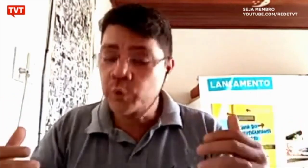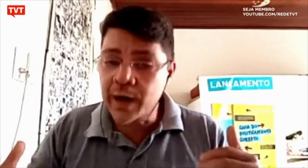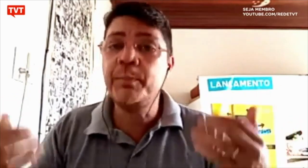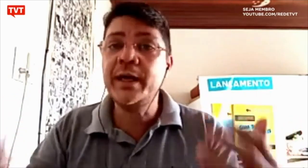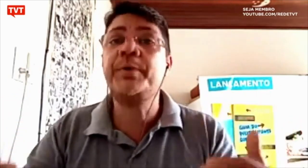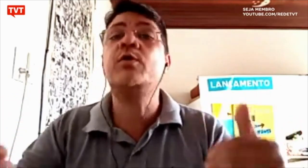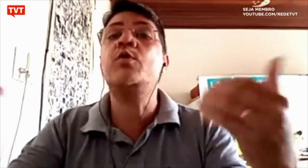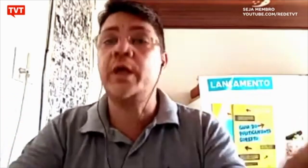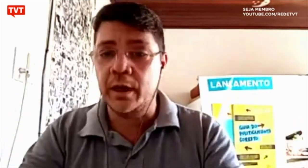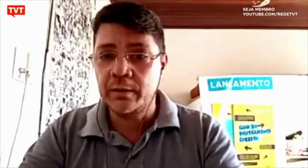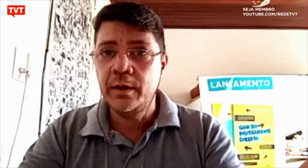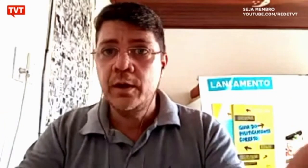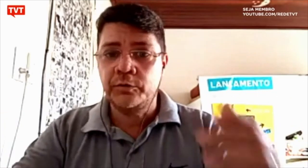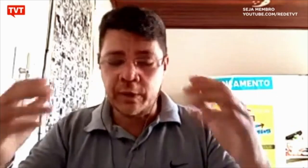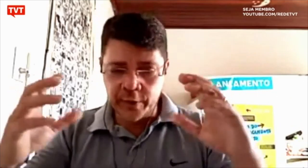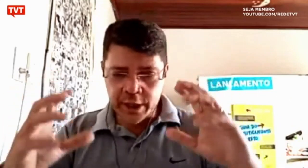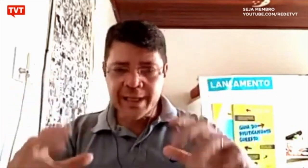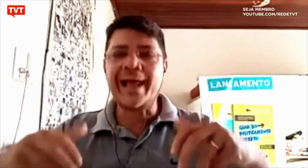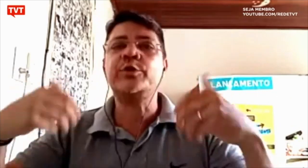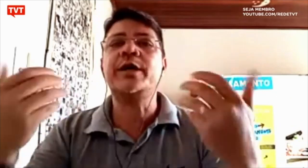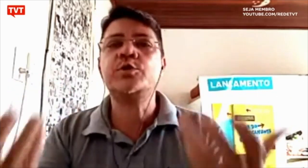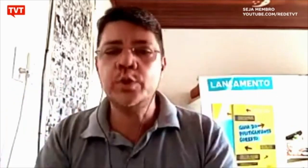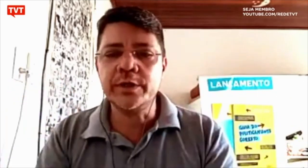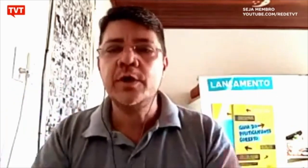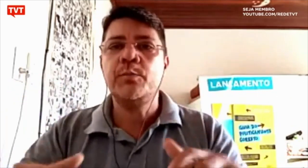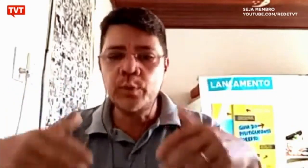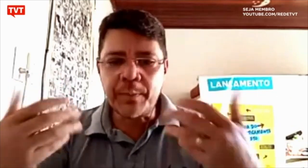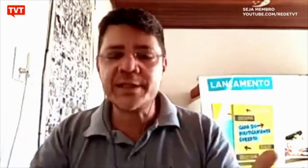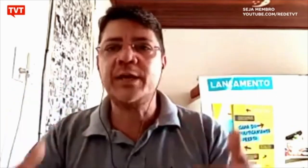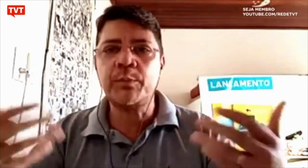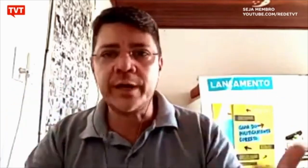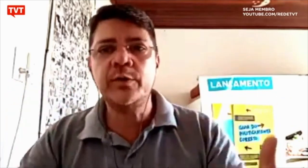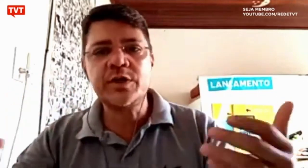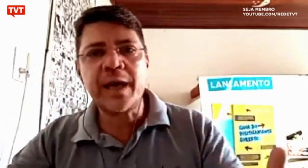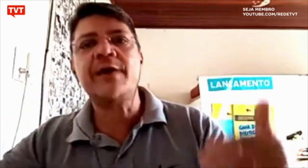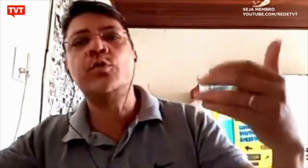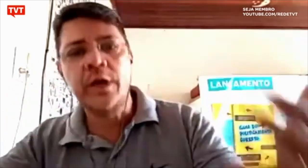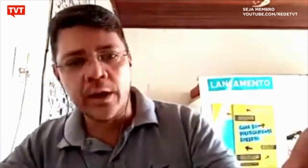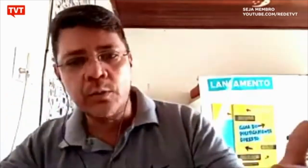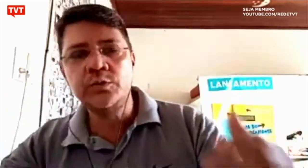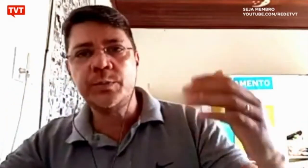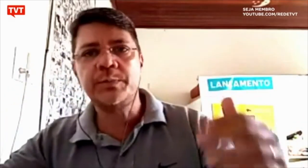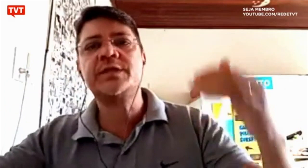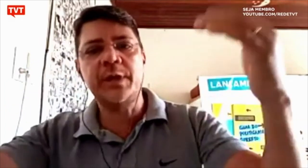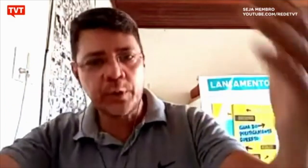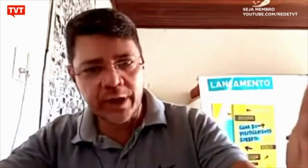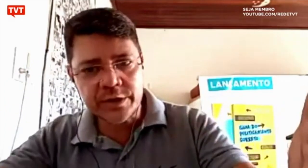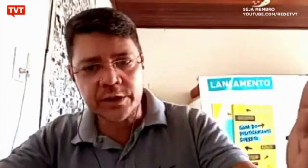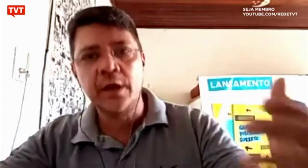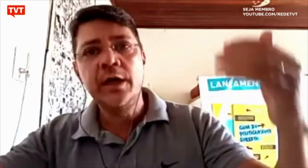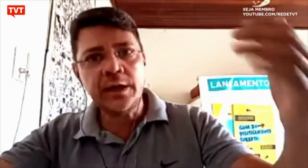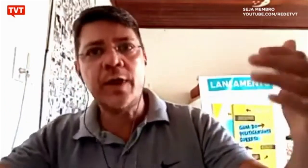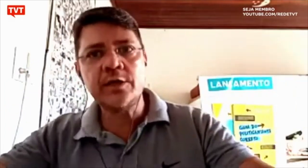Ideologicamente, sua campanha pregou o quê? Você foi chancelado nas urnas por uma parcela da população que esperava o quê? Um tipo de